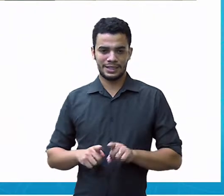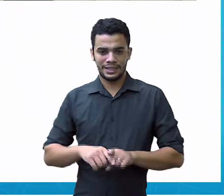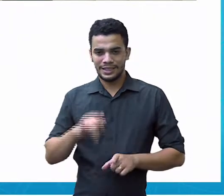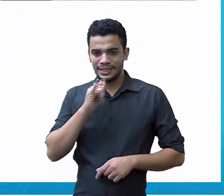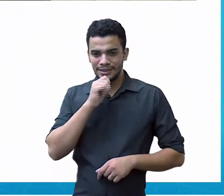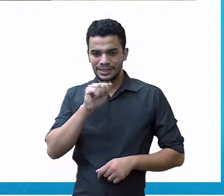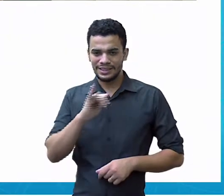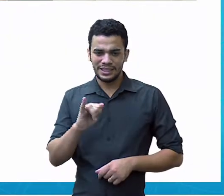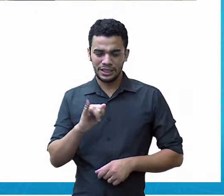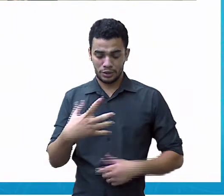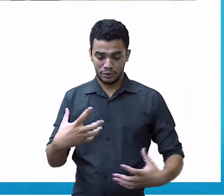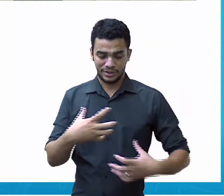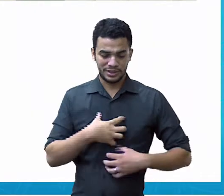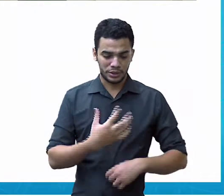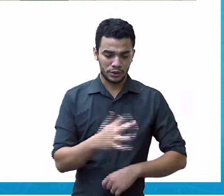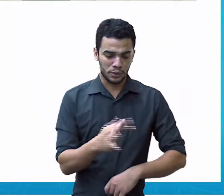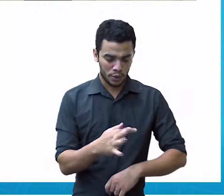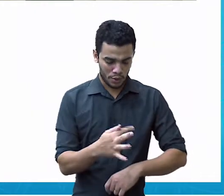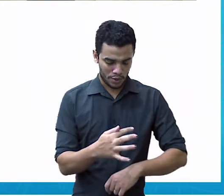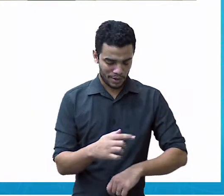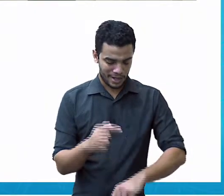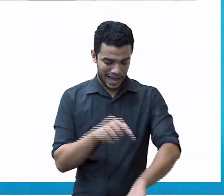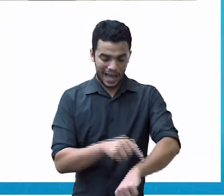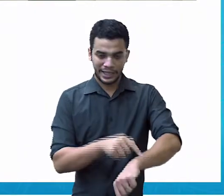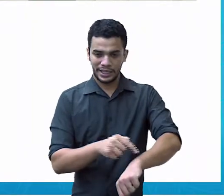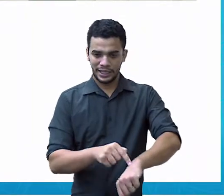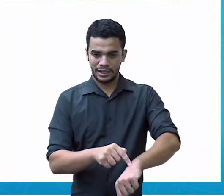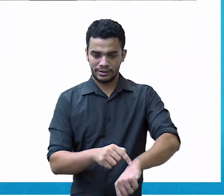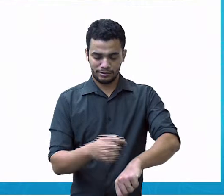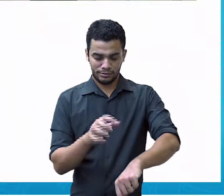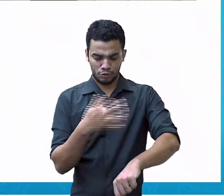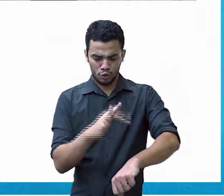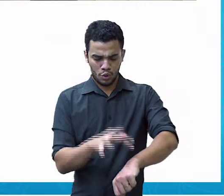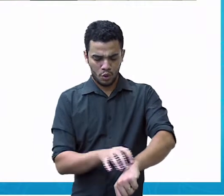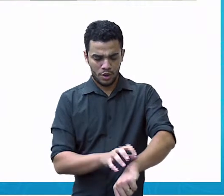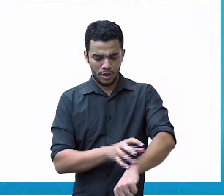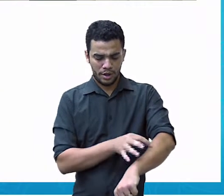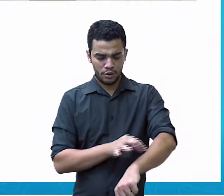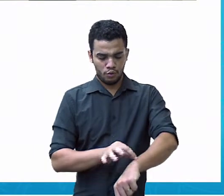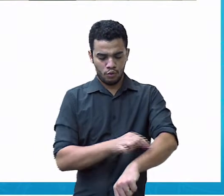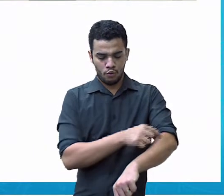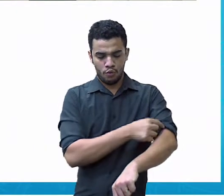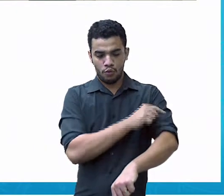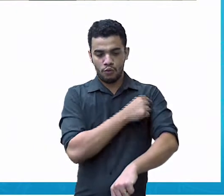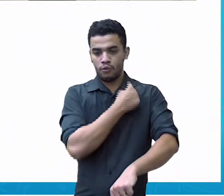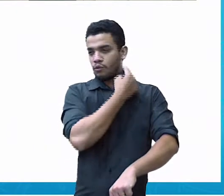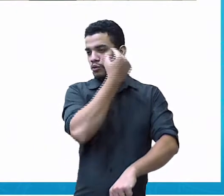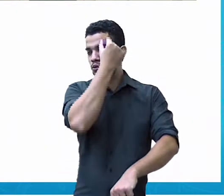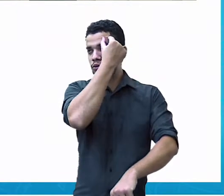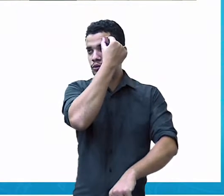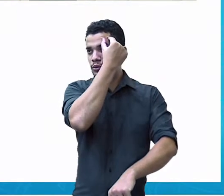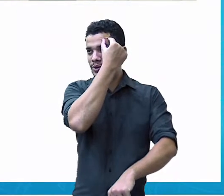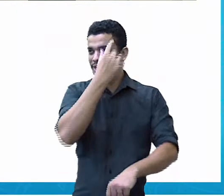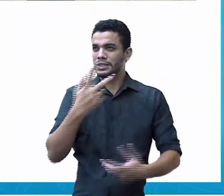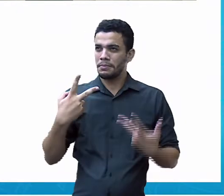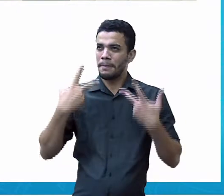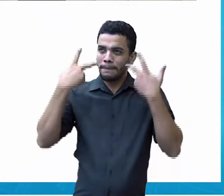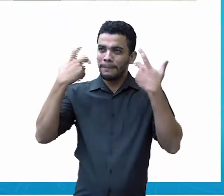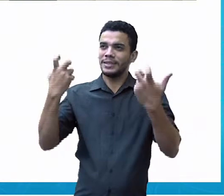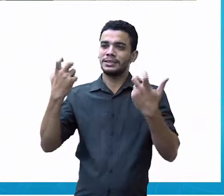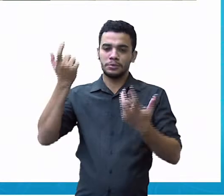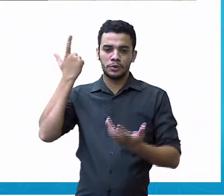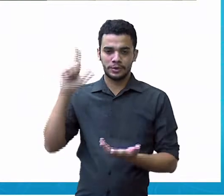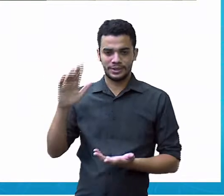ações voluntárias, que são aquelas que nos permitem ter vontade própria sobre elas, como,